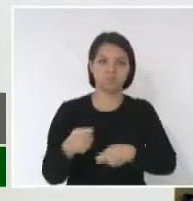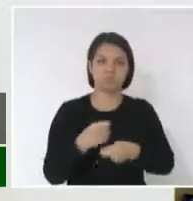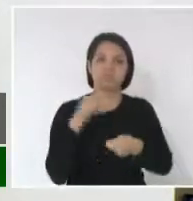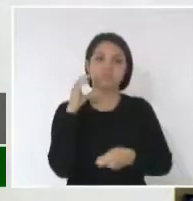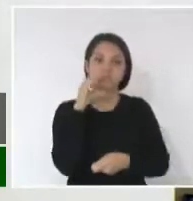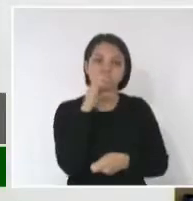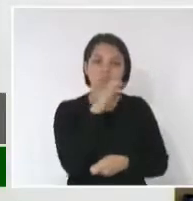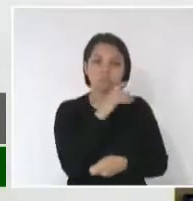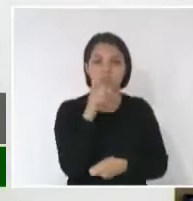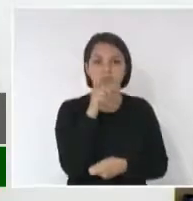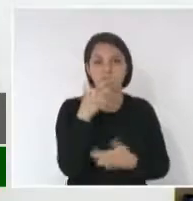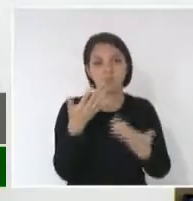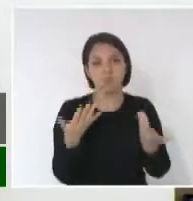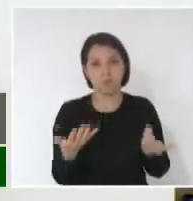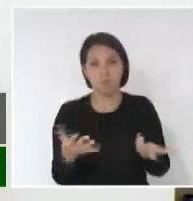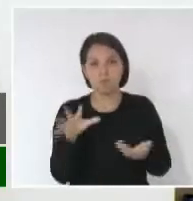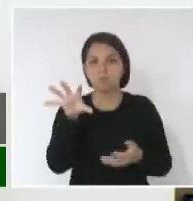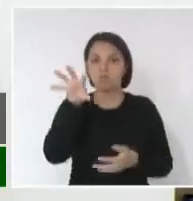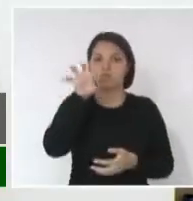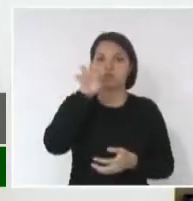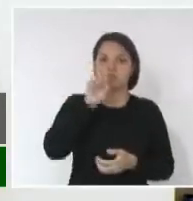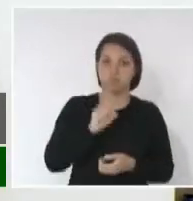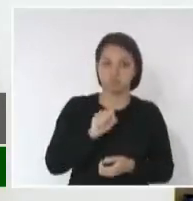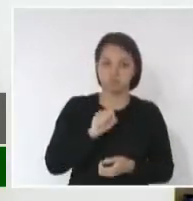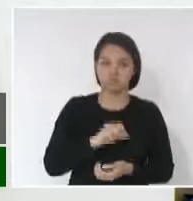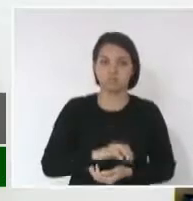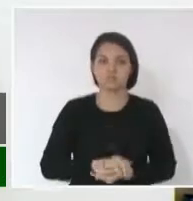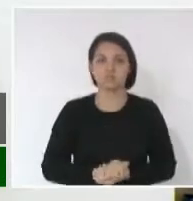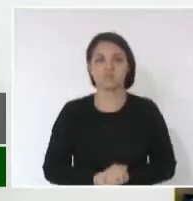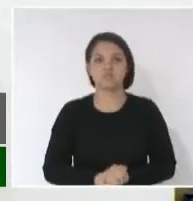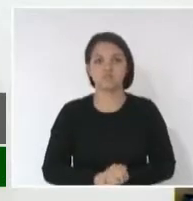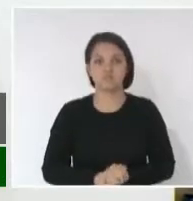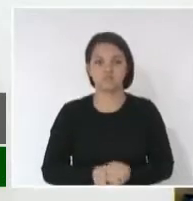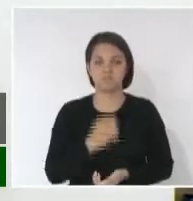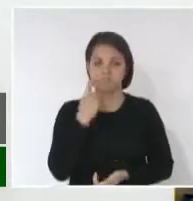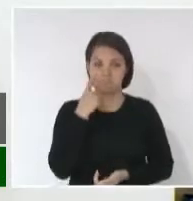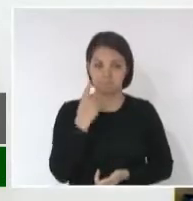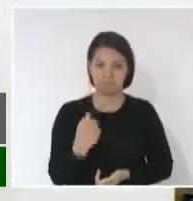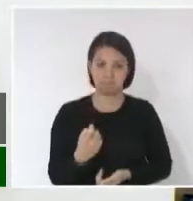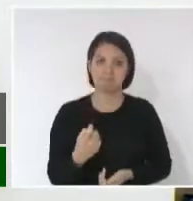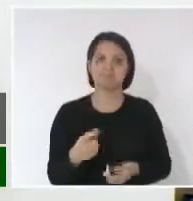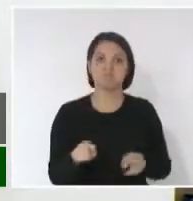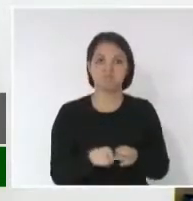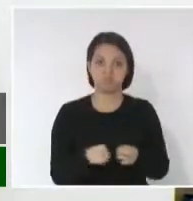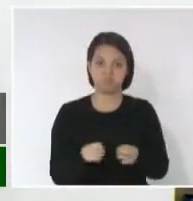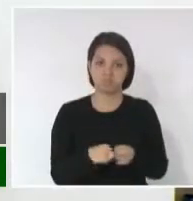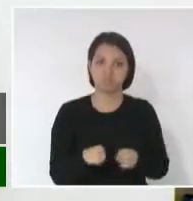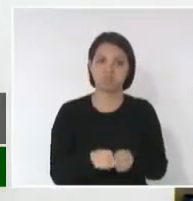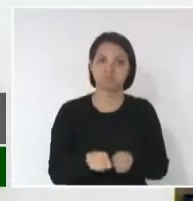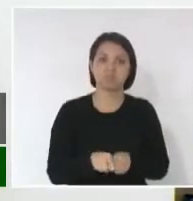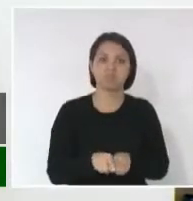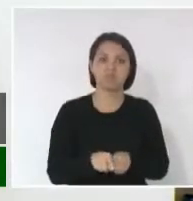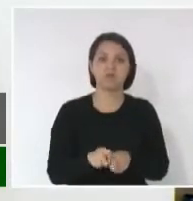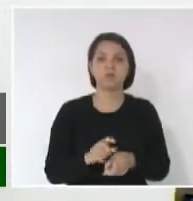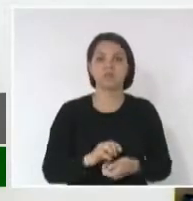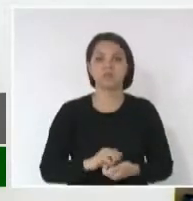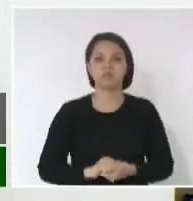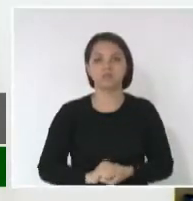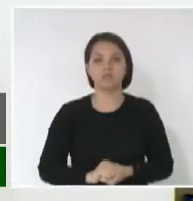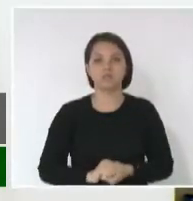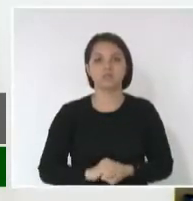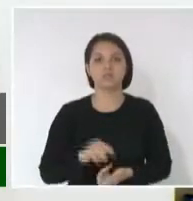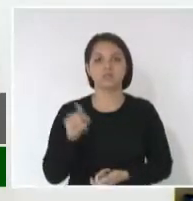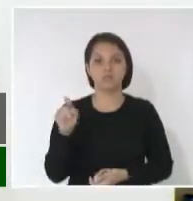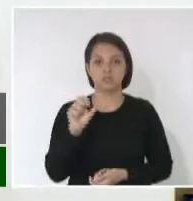ar. Muito interessante, dos proprietários do senhor Sérgio Klaumann,